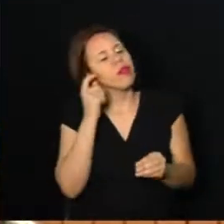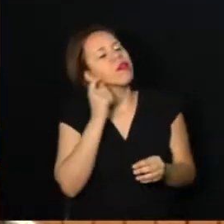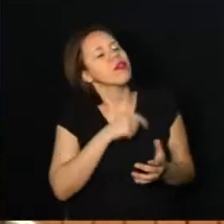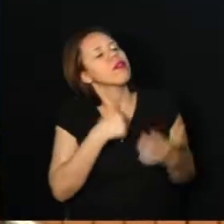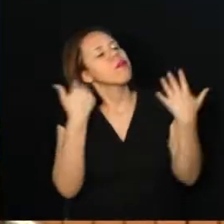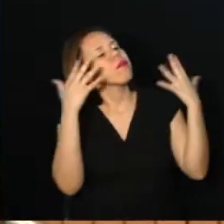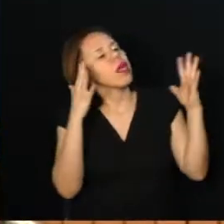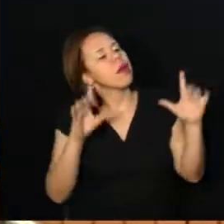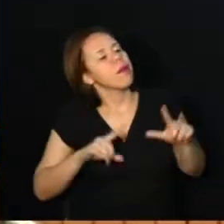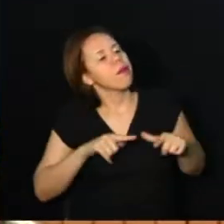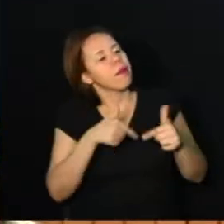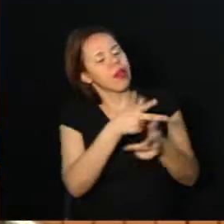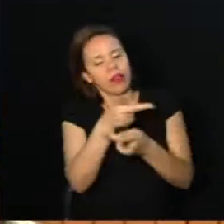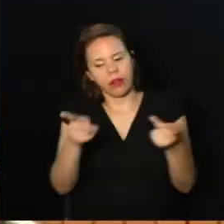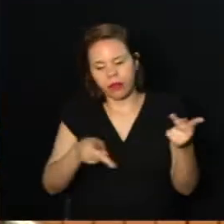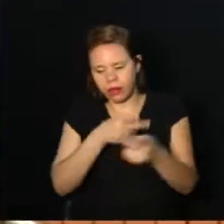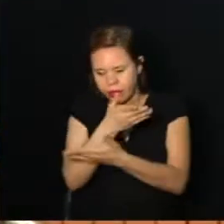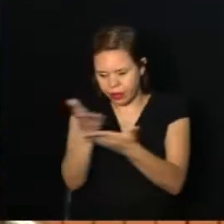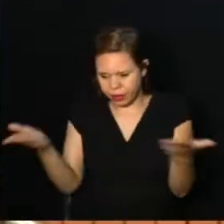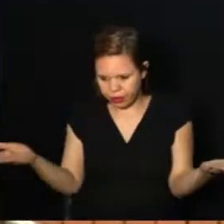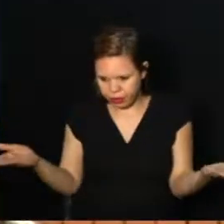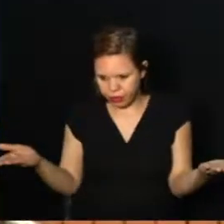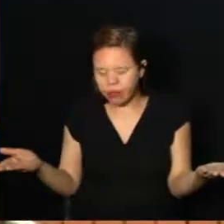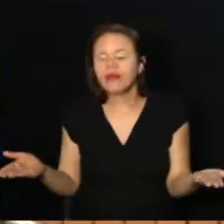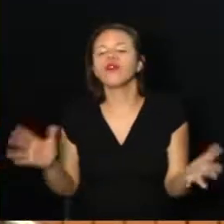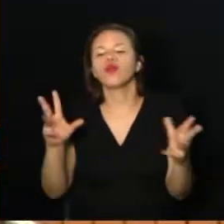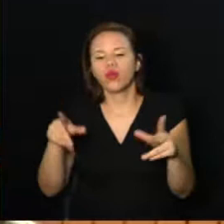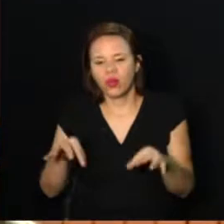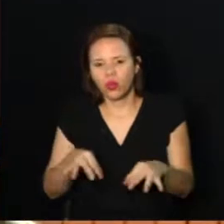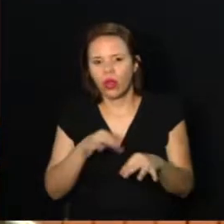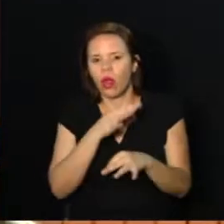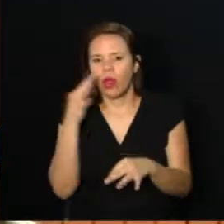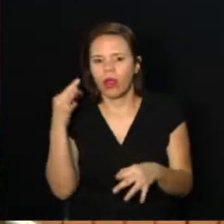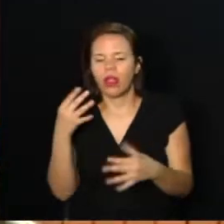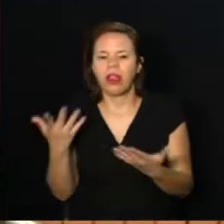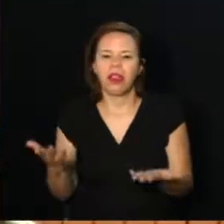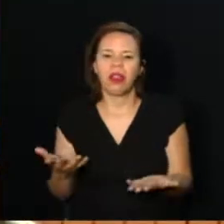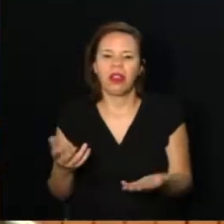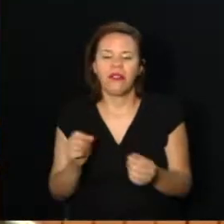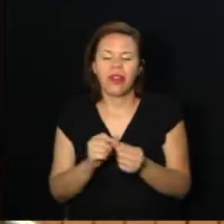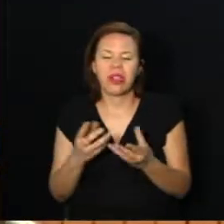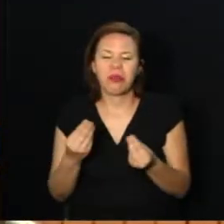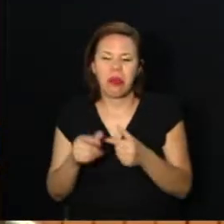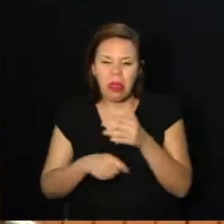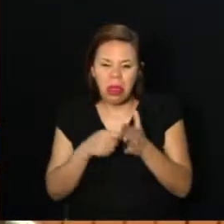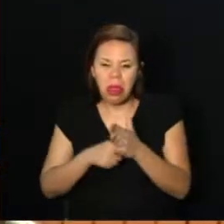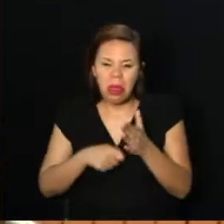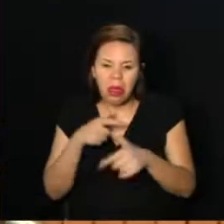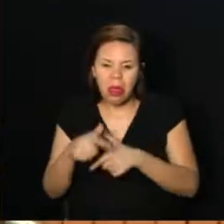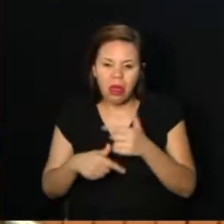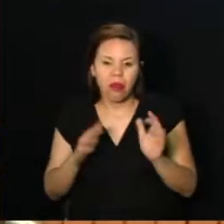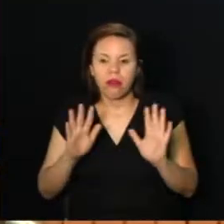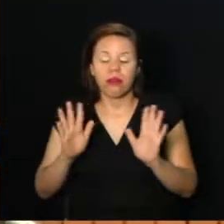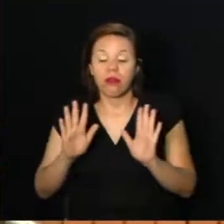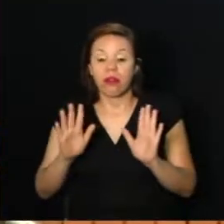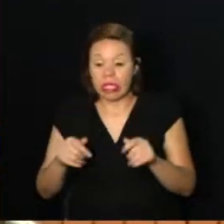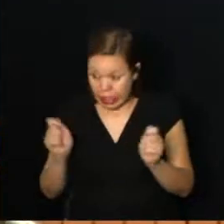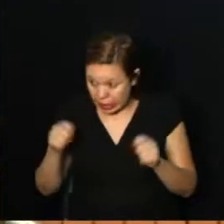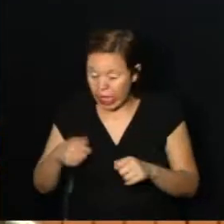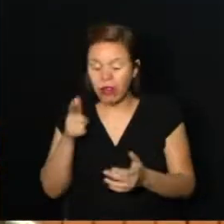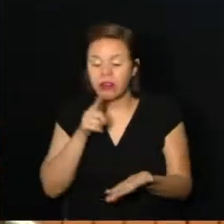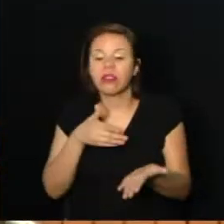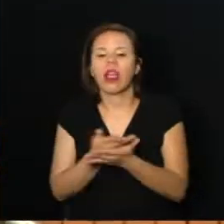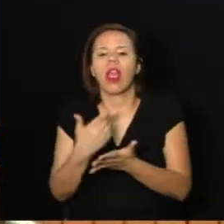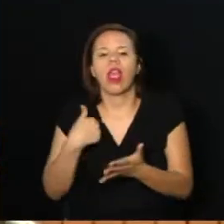iniciativa. Pessoal, nada é em vão. Às vezes a gente pensa, mas a gente faz tanto e não... Não. Vai dar sim. E